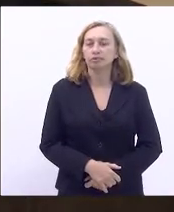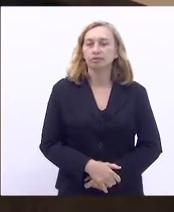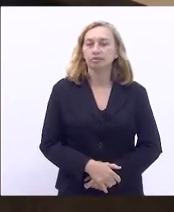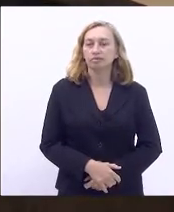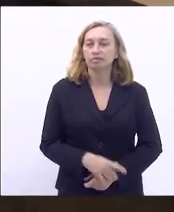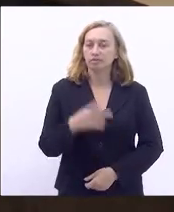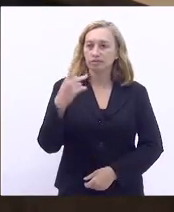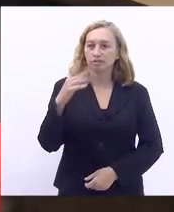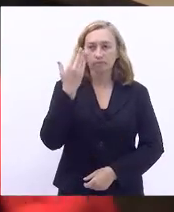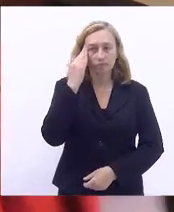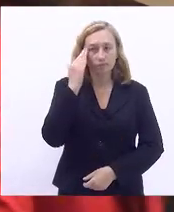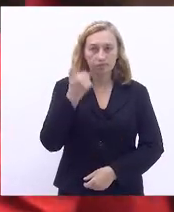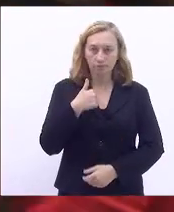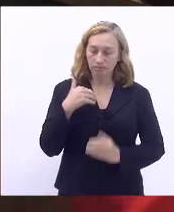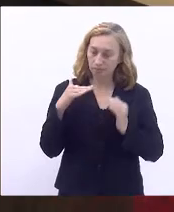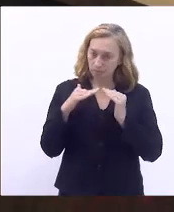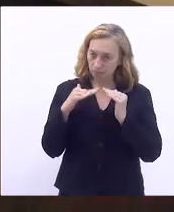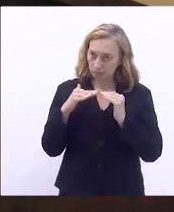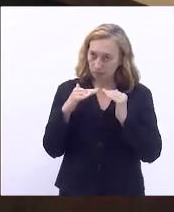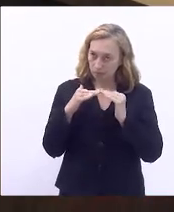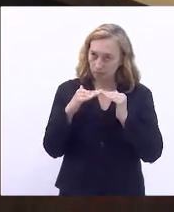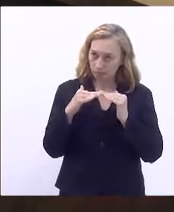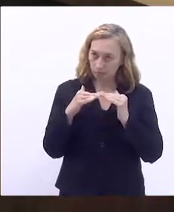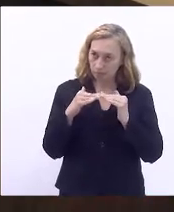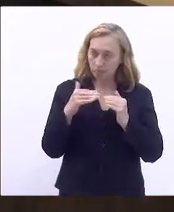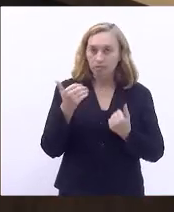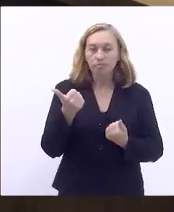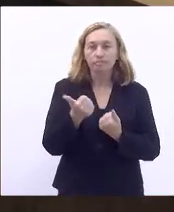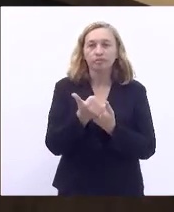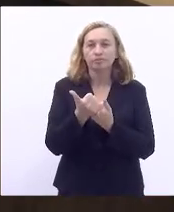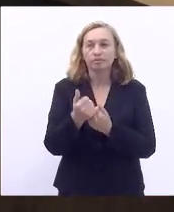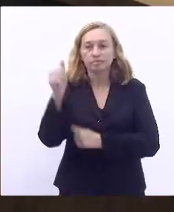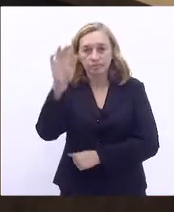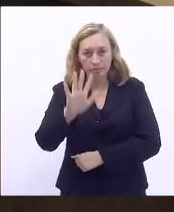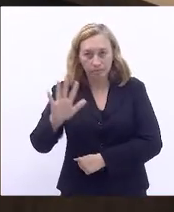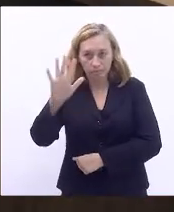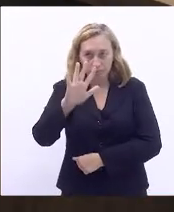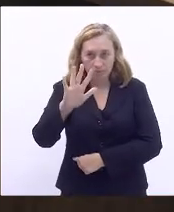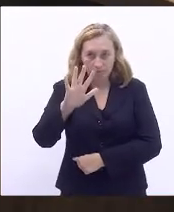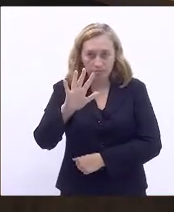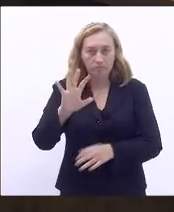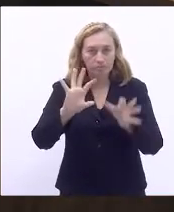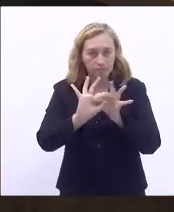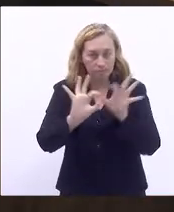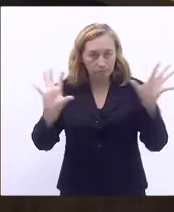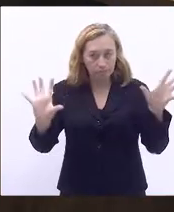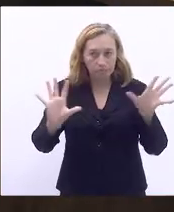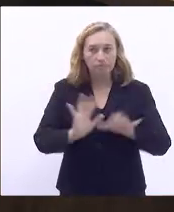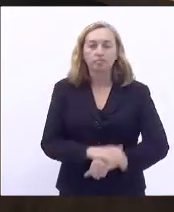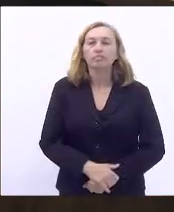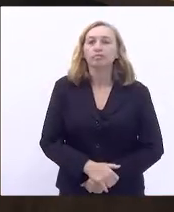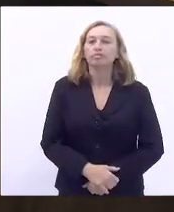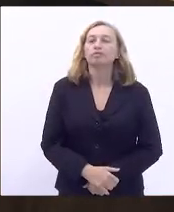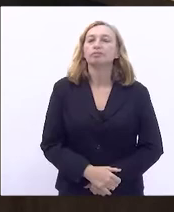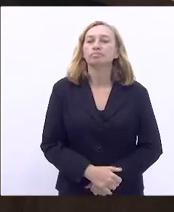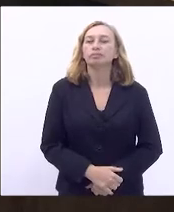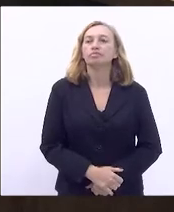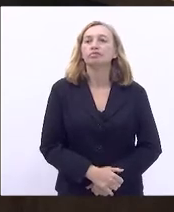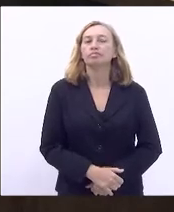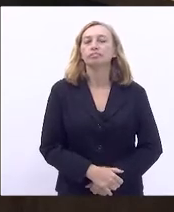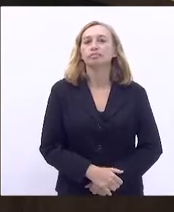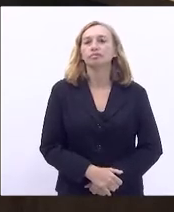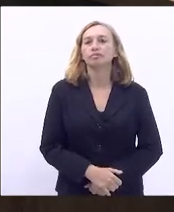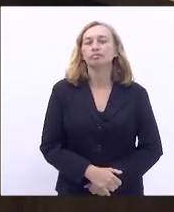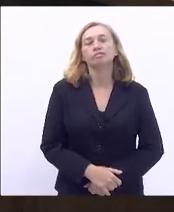eu concordo, de apoio amplo, geral e restrito à nossa democracia. Eu confesso a